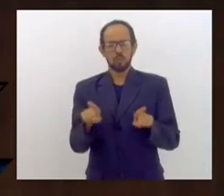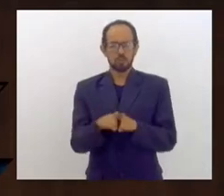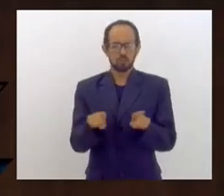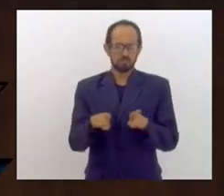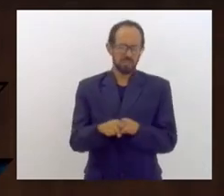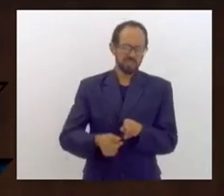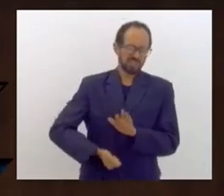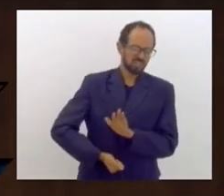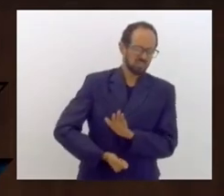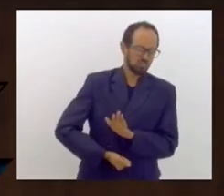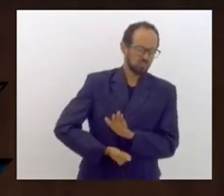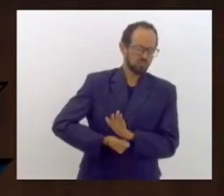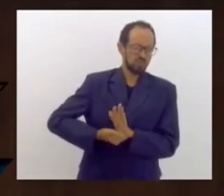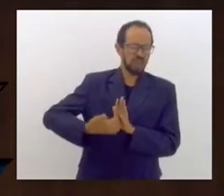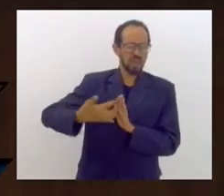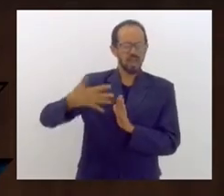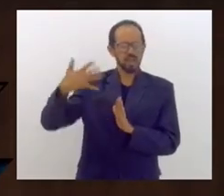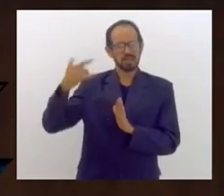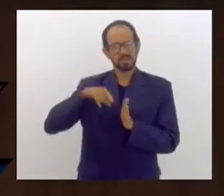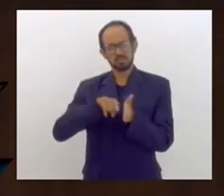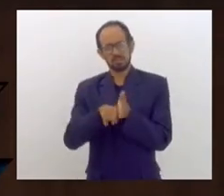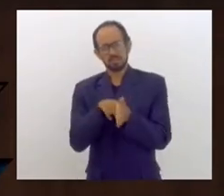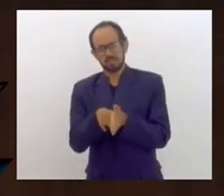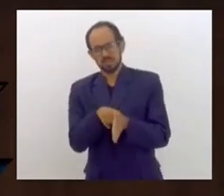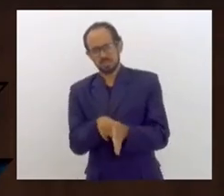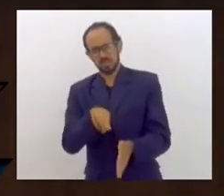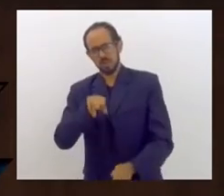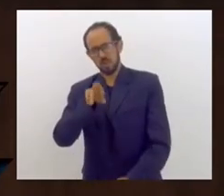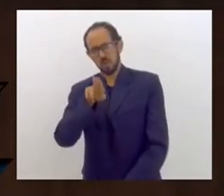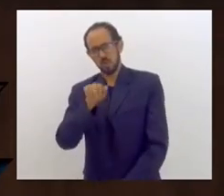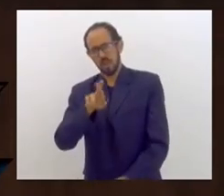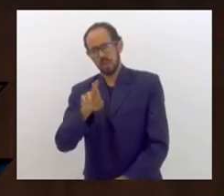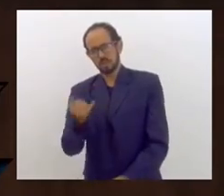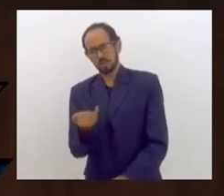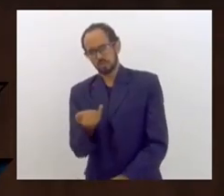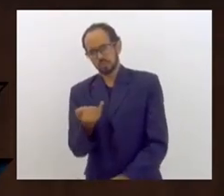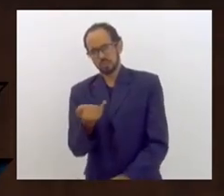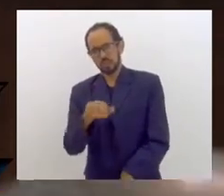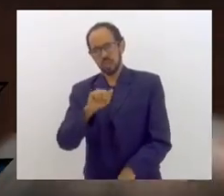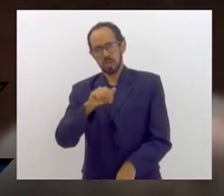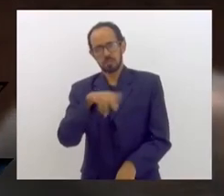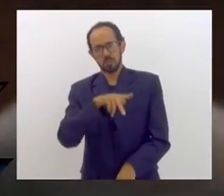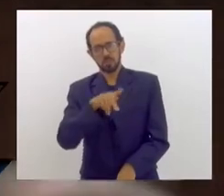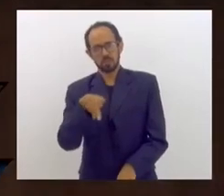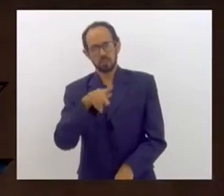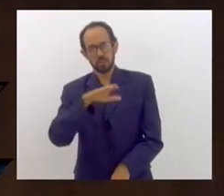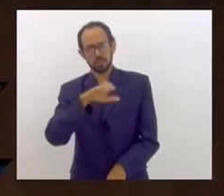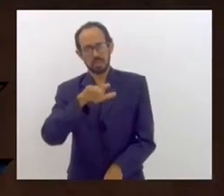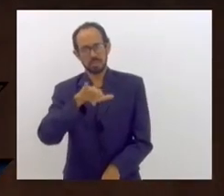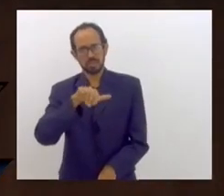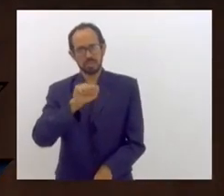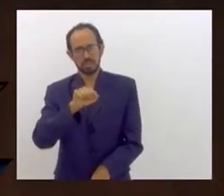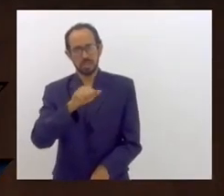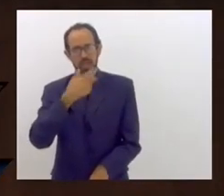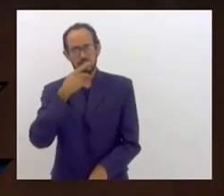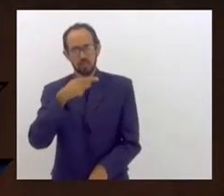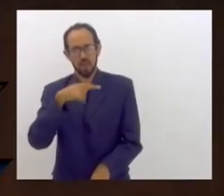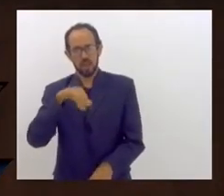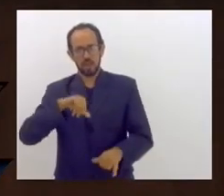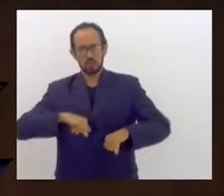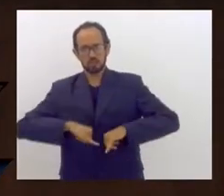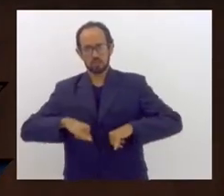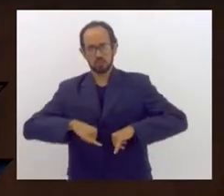das inúmeras pesquisas, a UERJ, inclusive tem uma, a professora Cecília Maio, que fala do